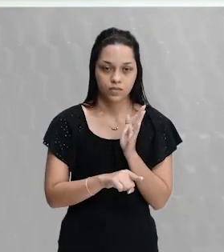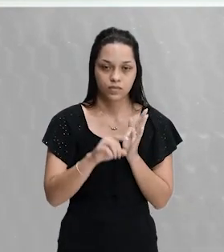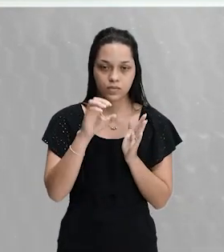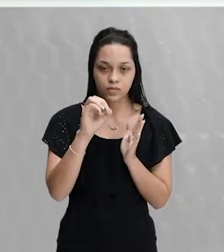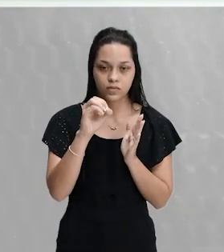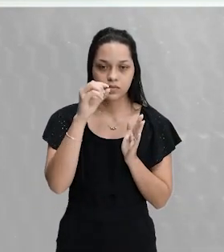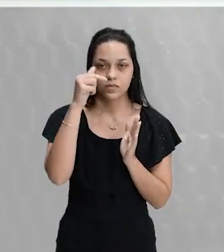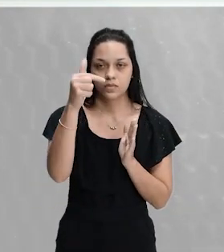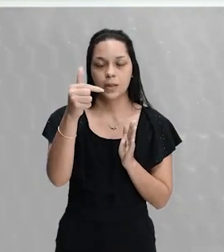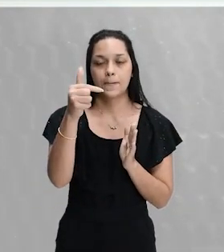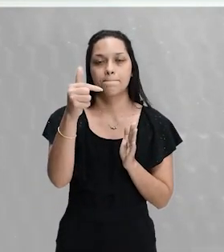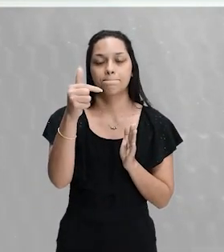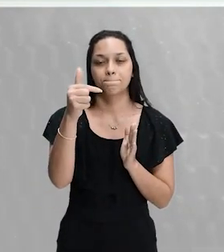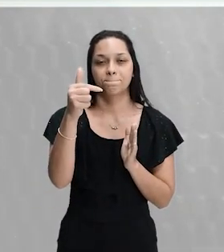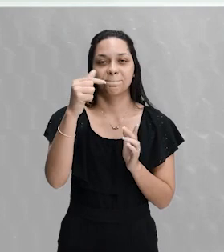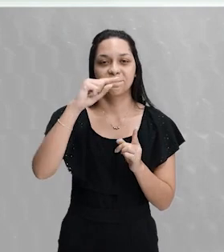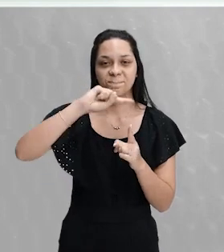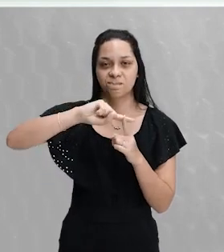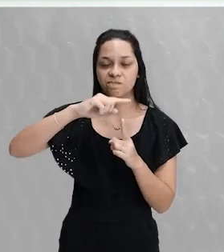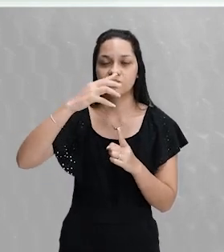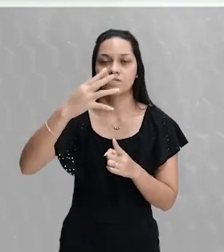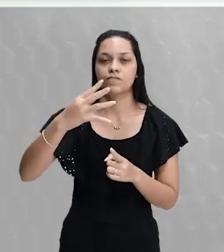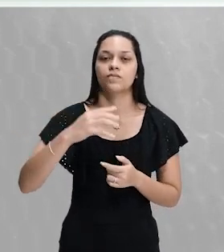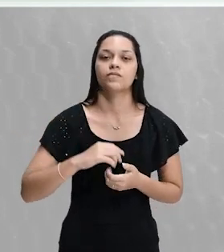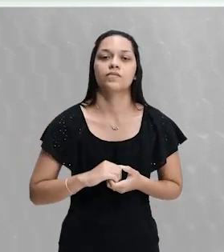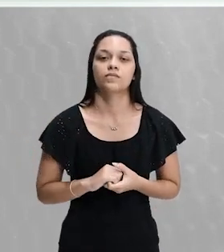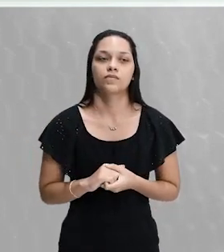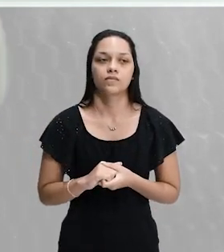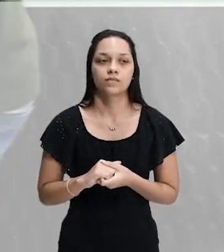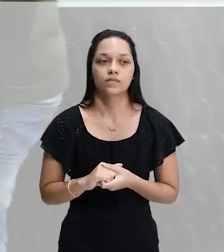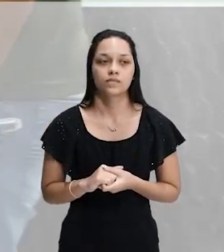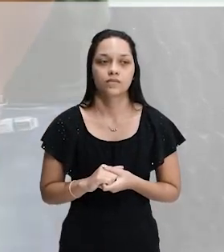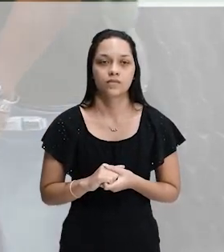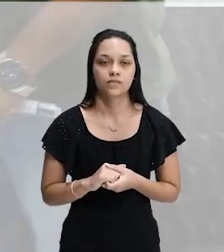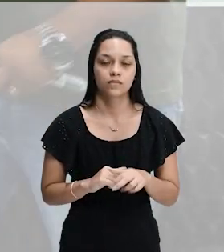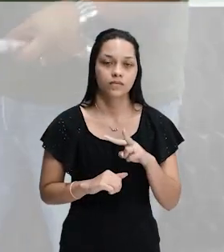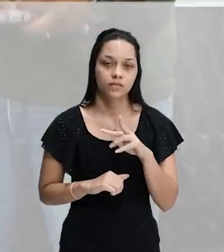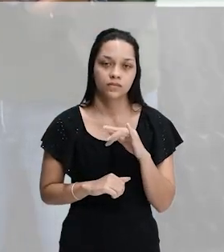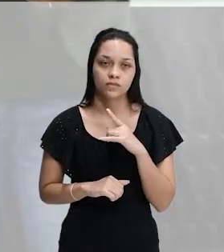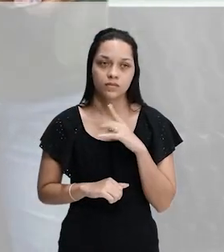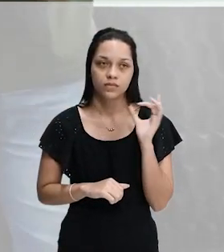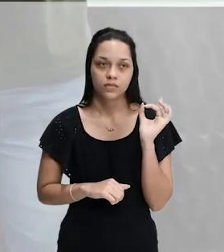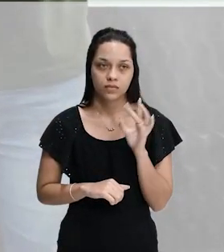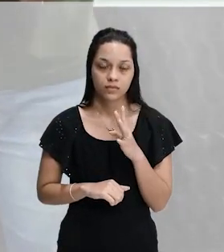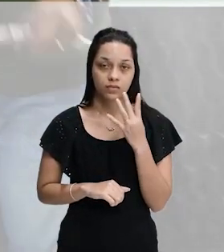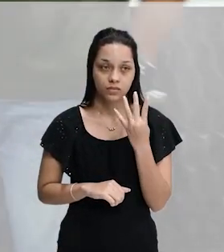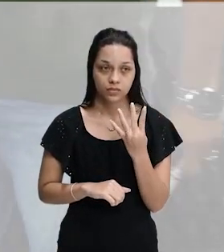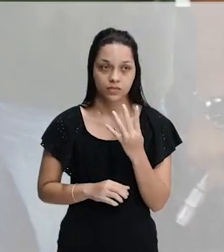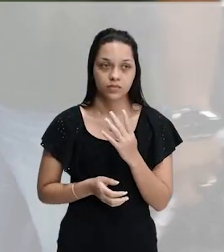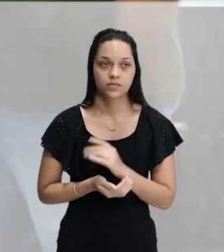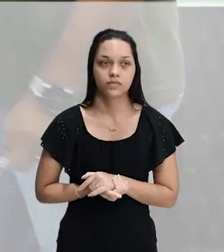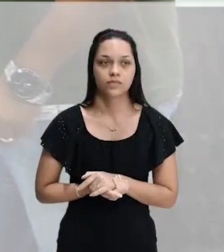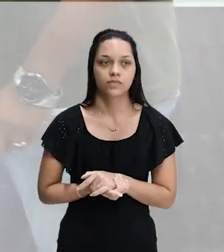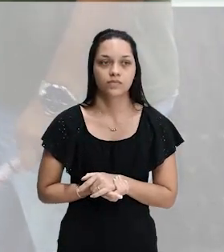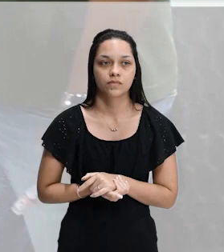0 ao quadrado mais 4. E aqui vai sobrar apenas o 4, não é